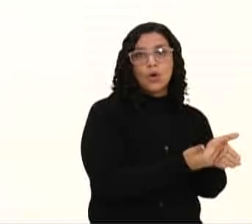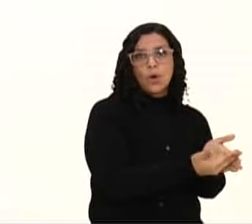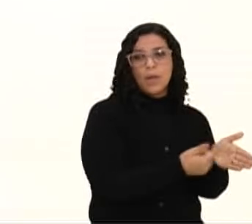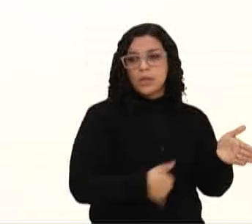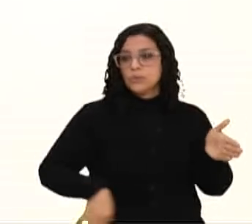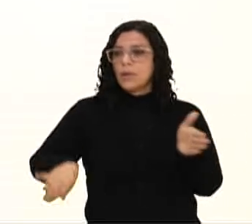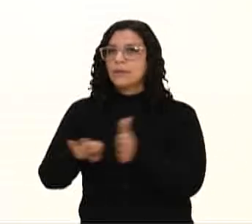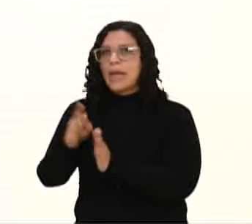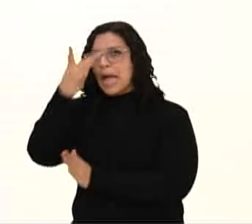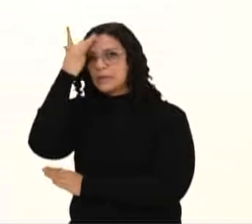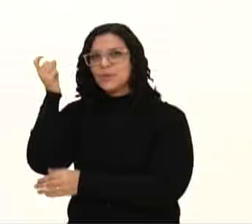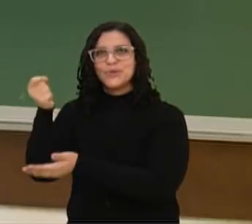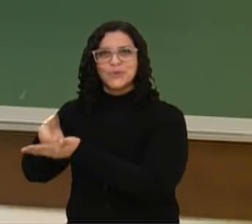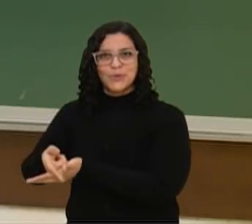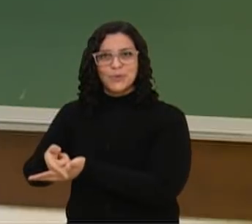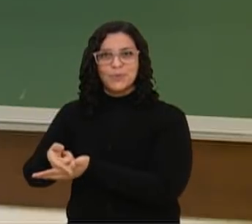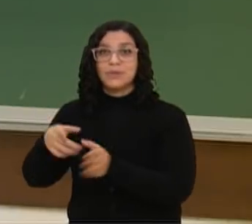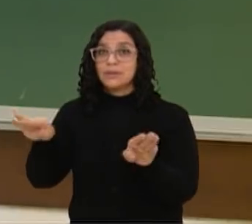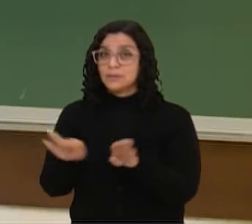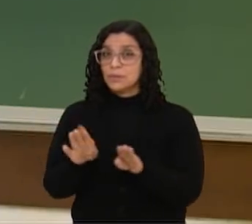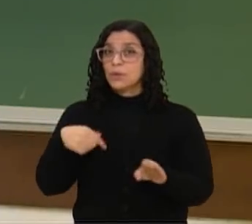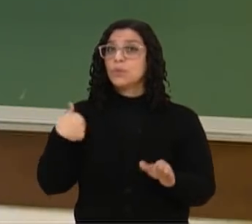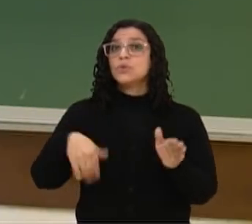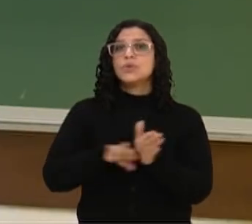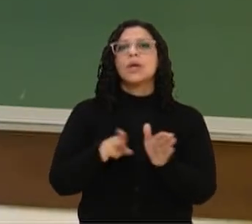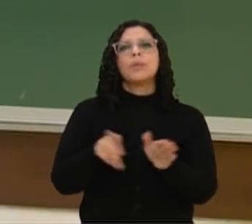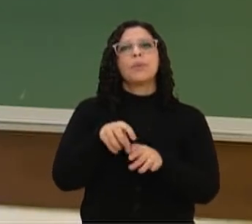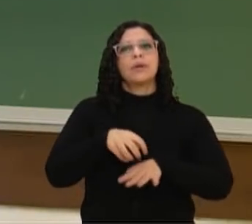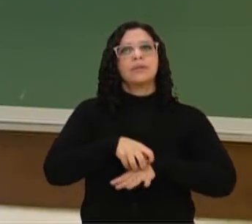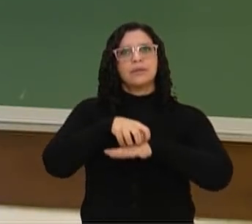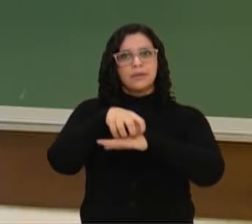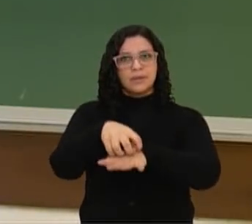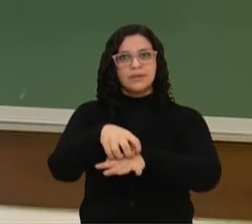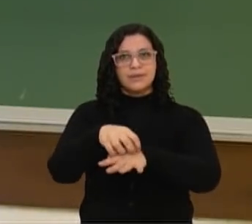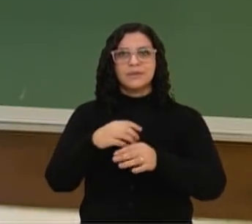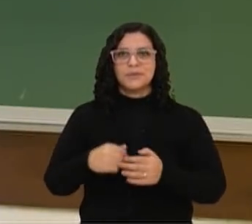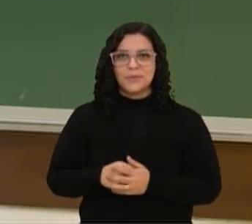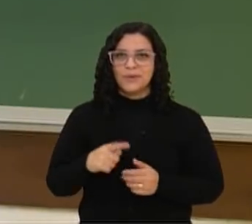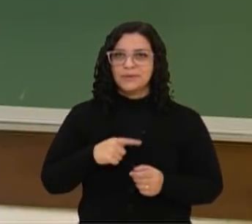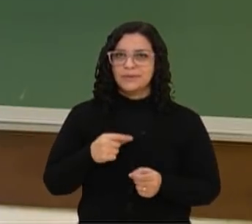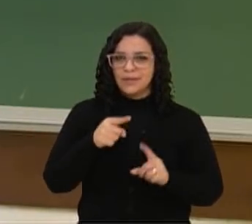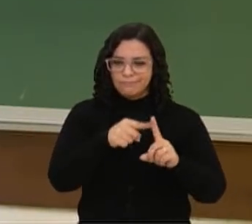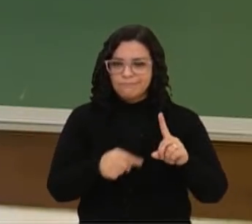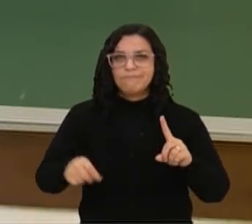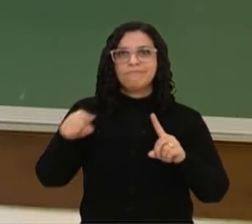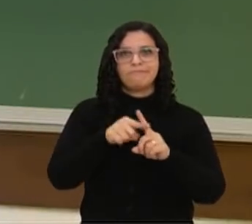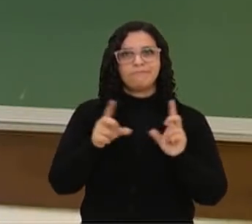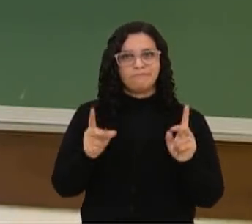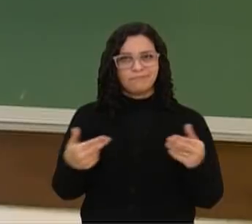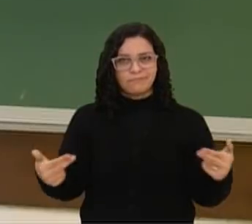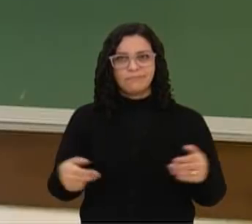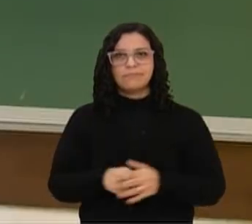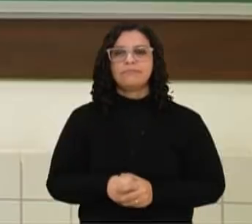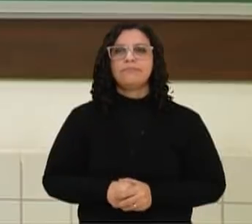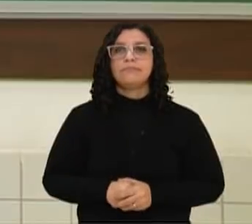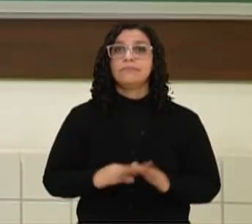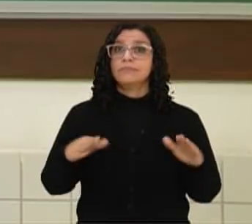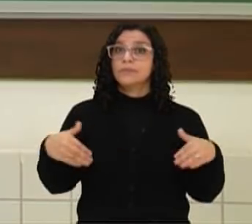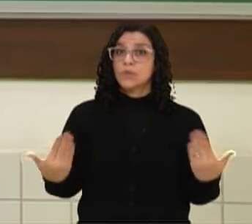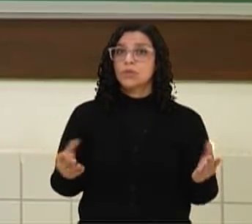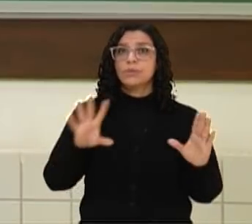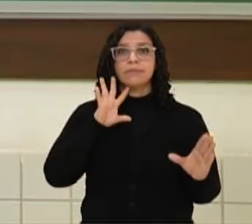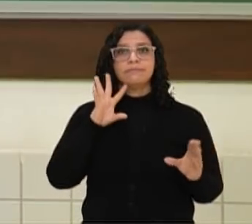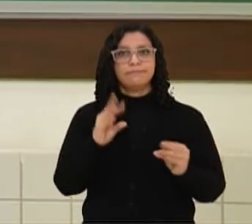os consumidores. Então, como as coisas chegam para nós, é a partir dessa ideia da circulação e dos meios de transporte. Então,